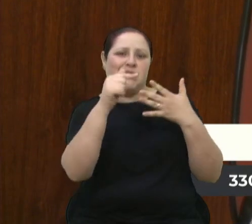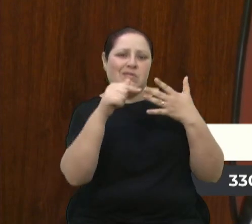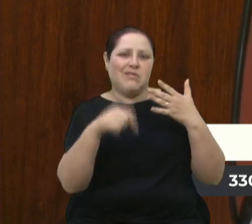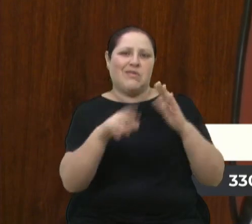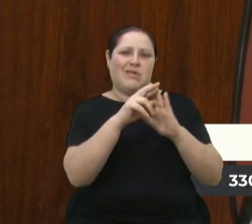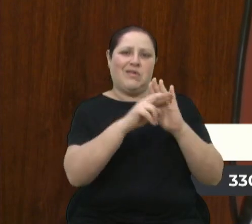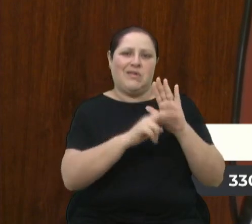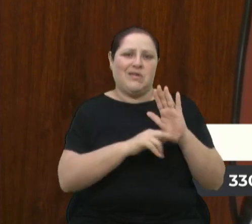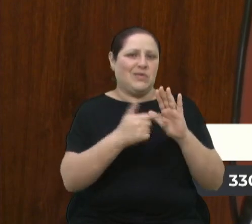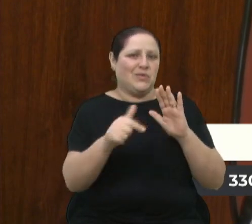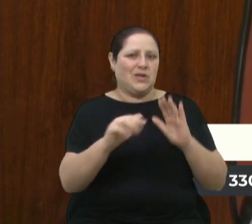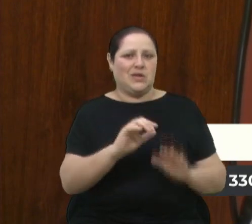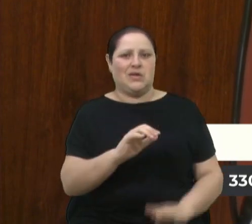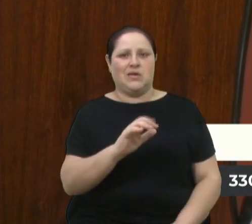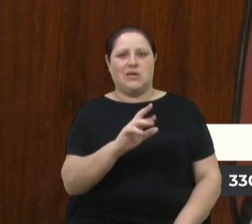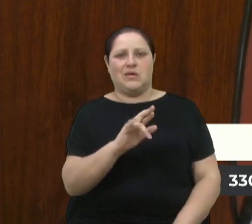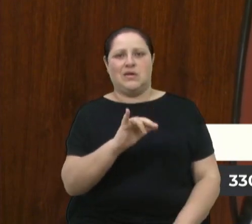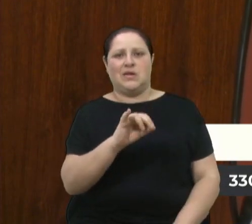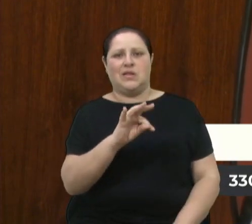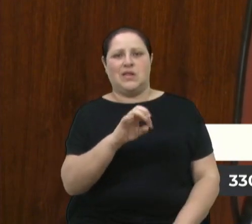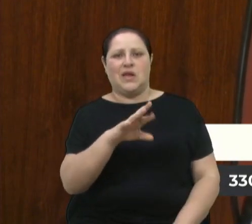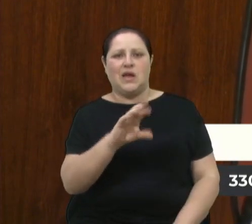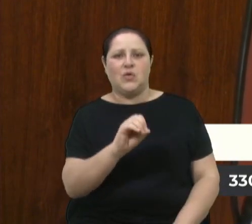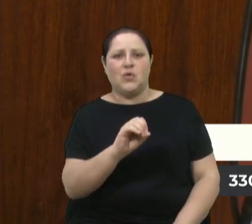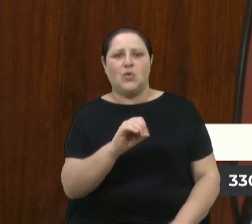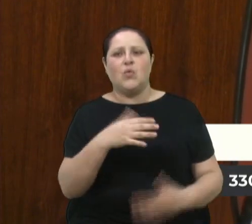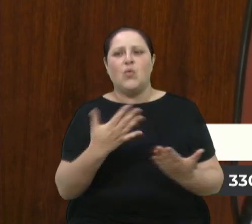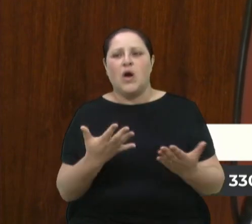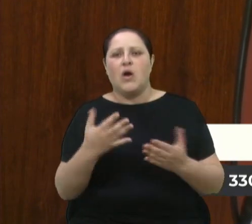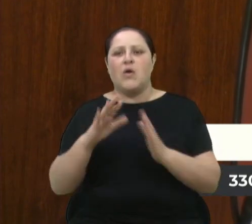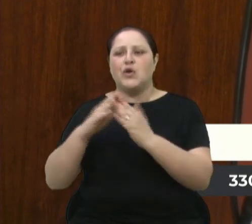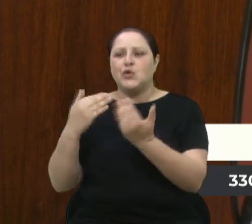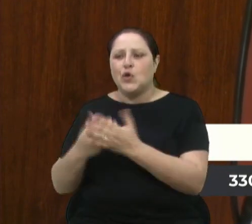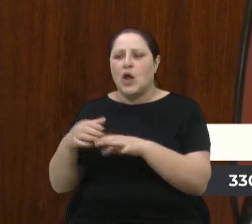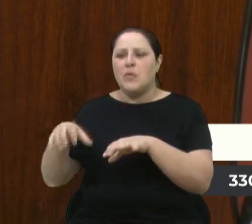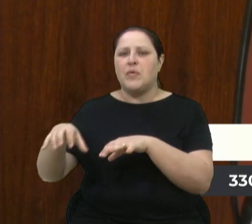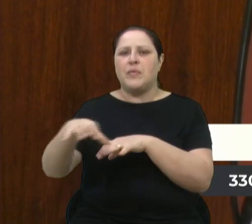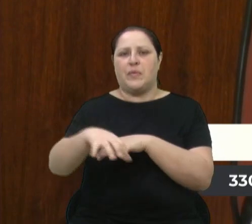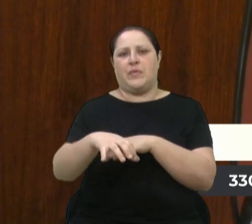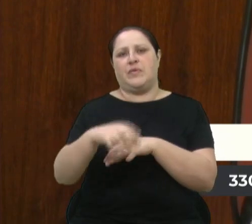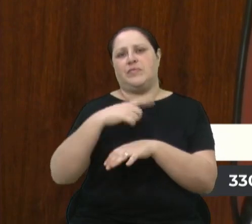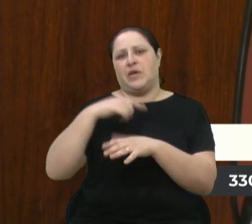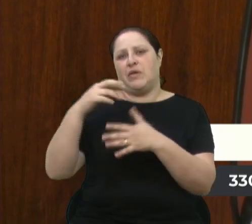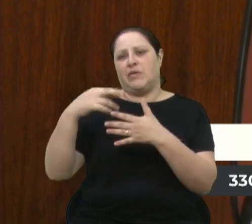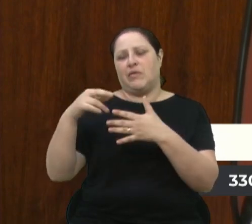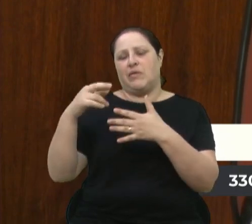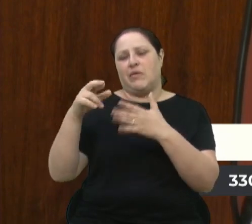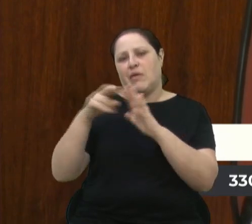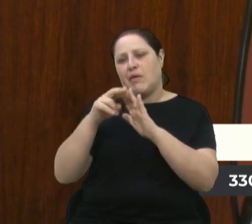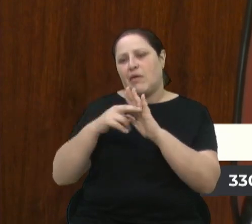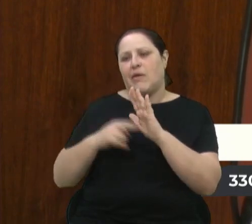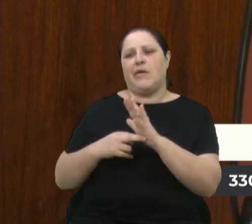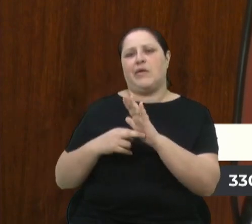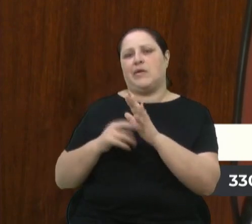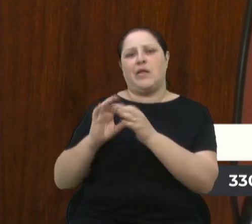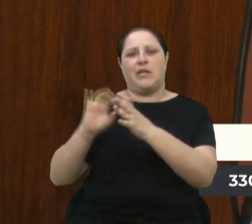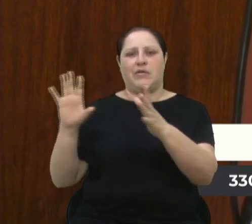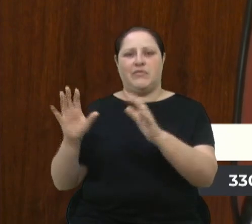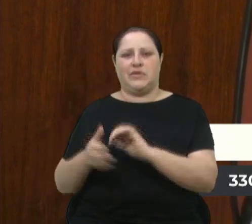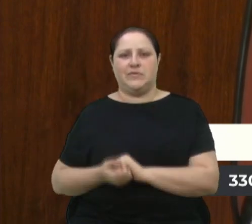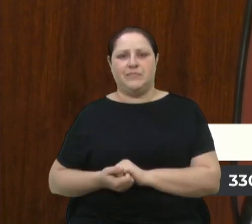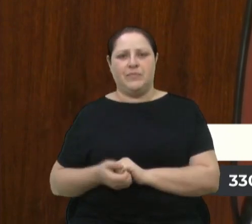teve critérios para as quais escolas ficariam os critérios aleatórios, assim. E eu explanei naquele